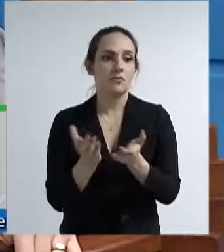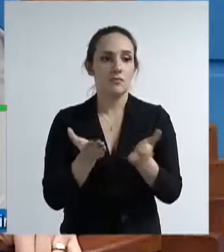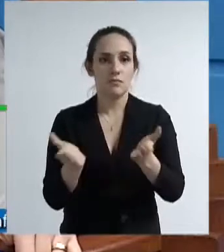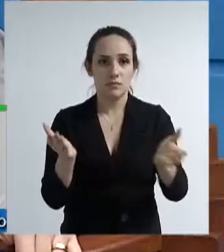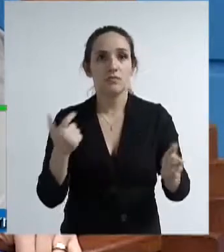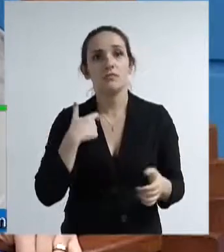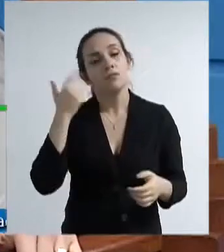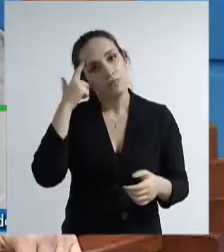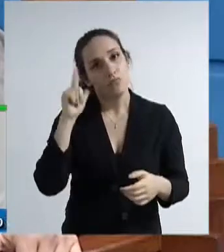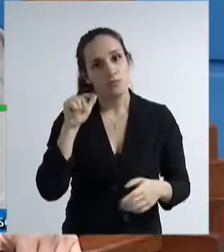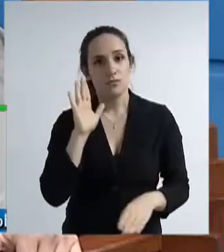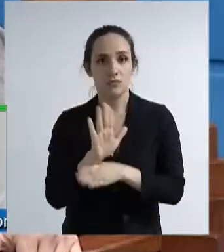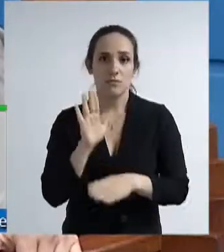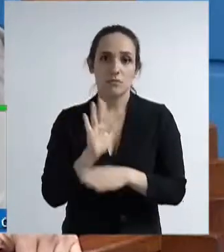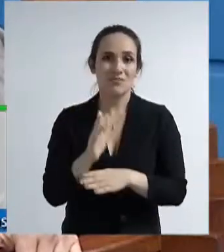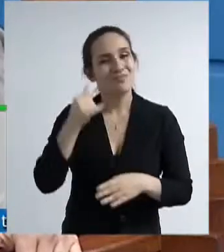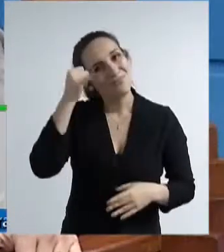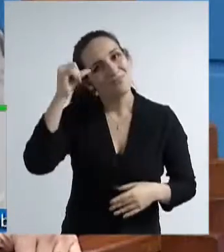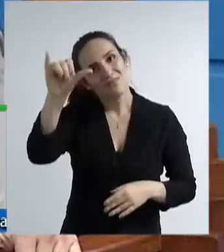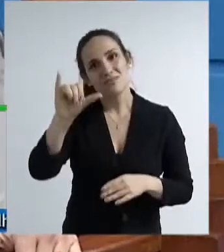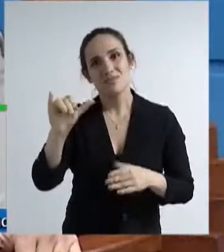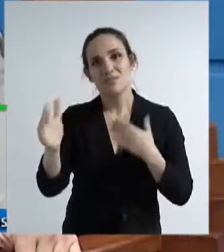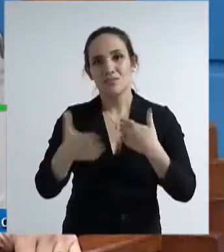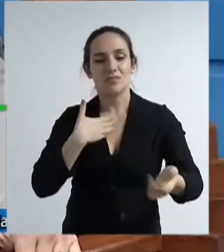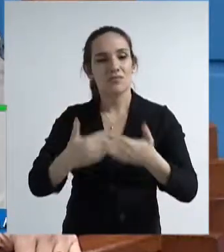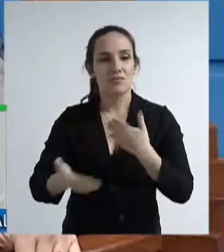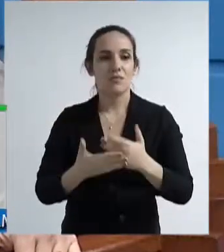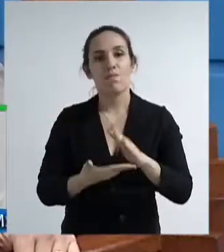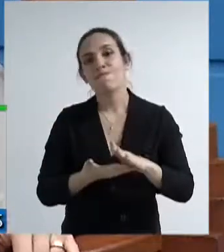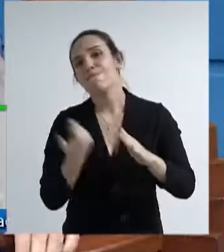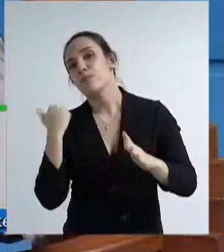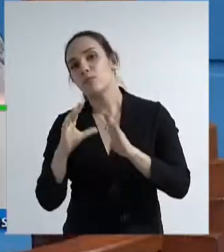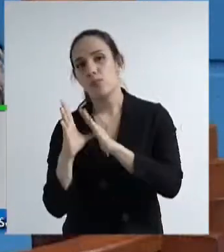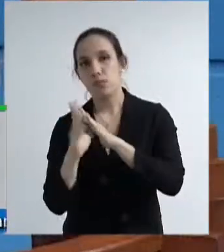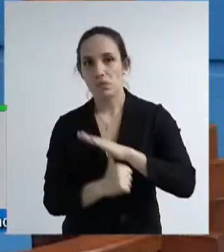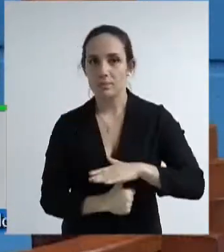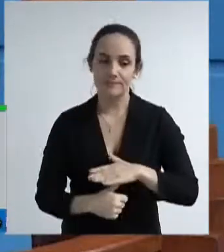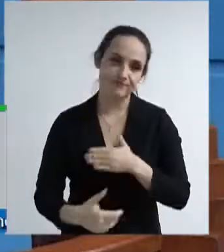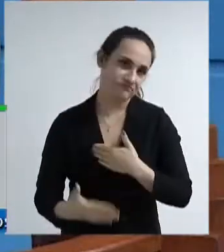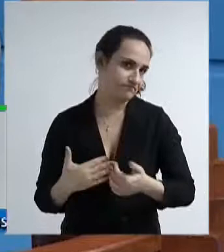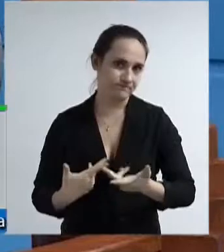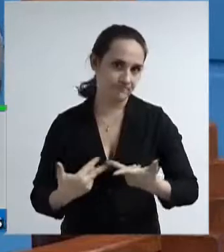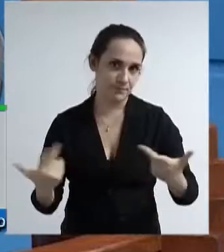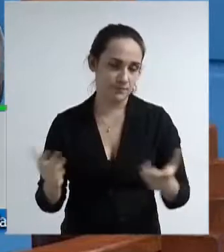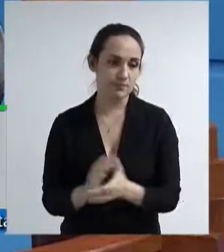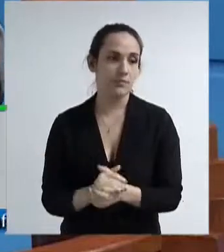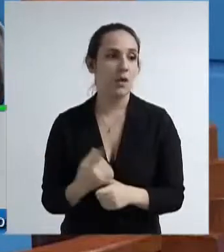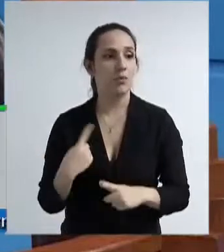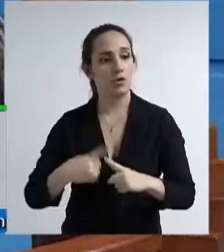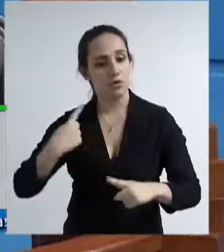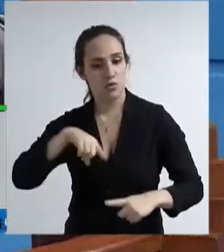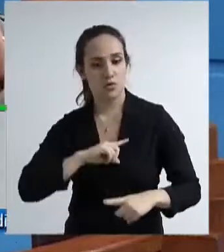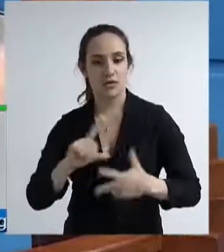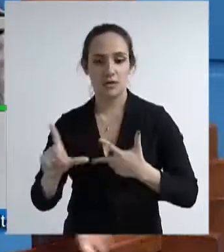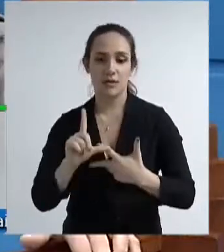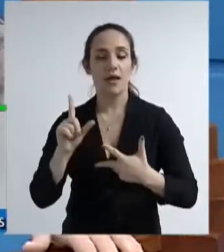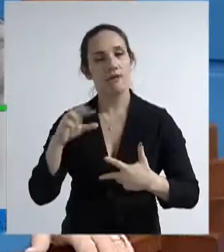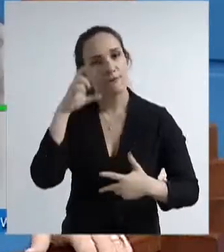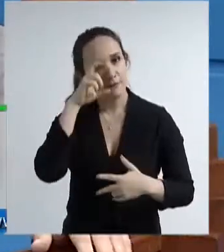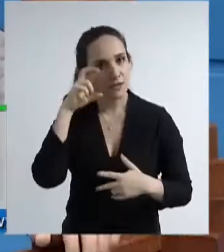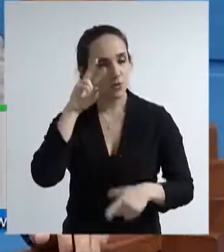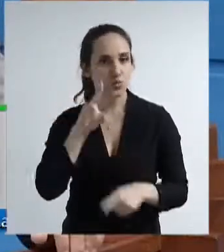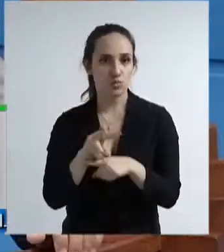vai ajudar a coibir qualquer tipo de desvio. Então, nós, como fiscalizadores e os devidos